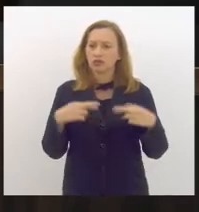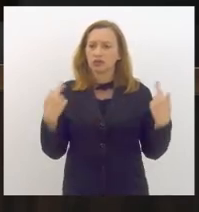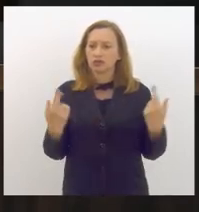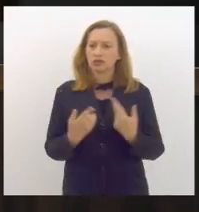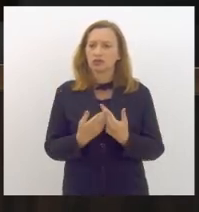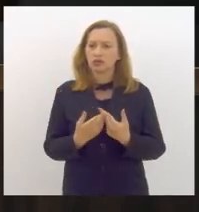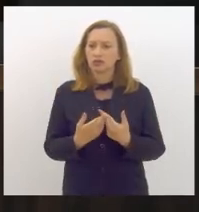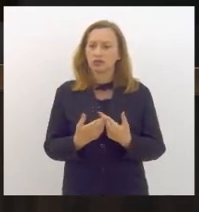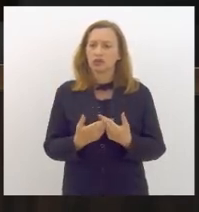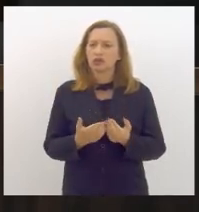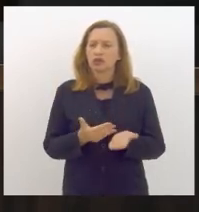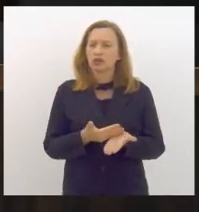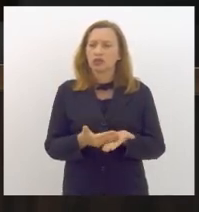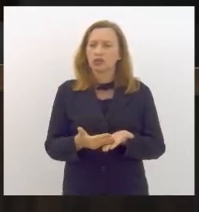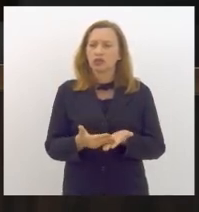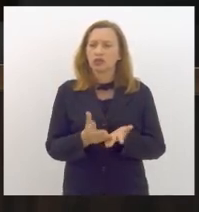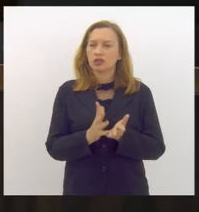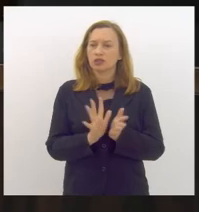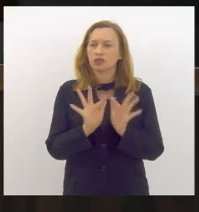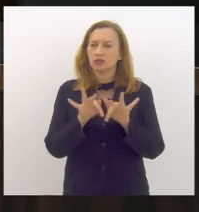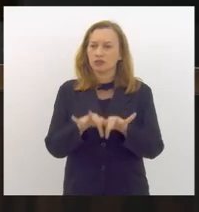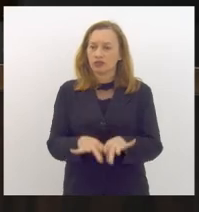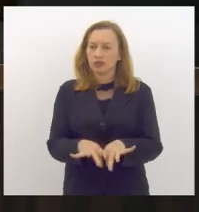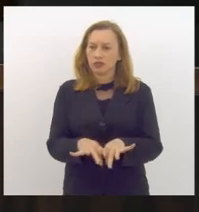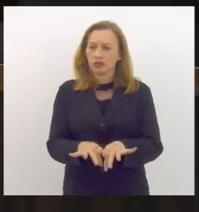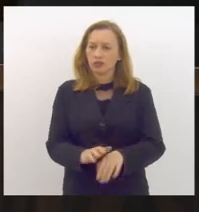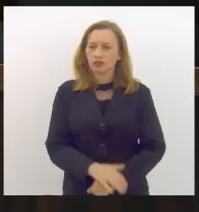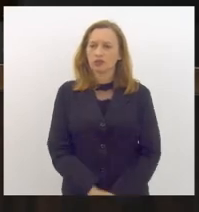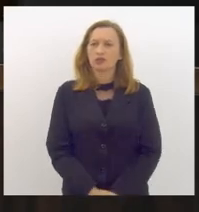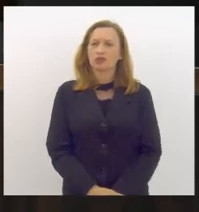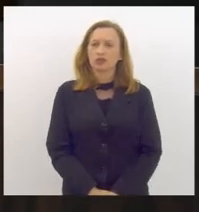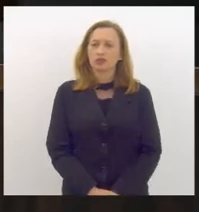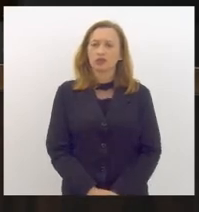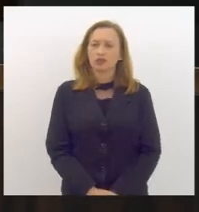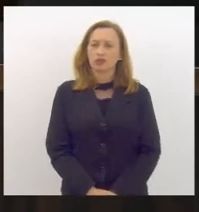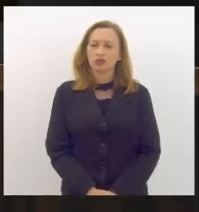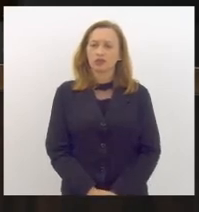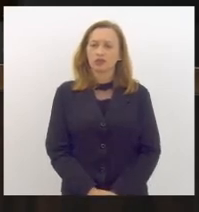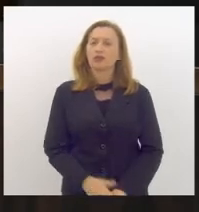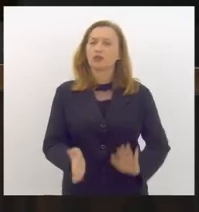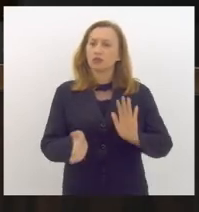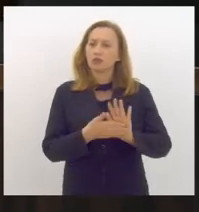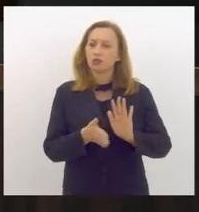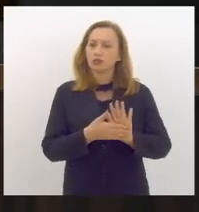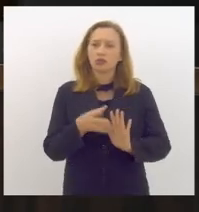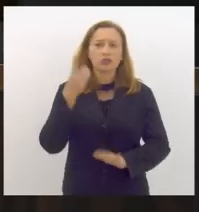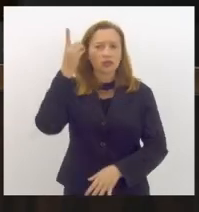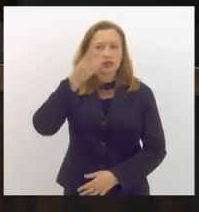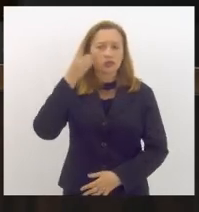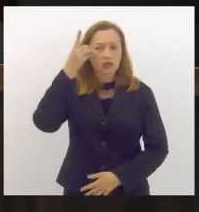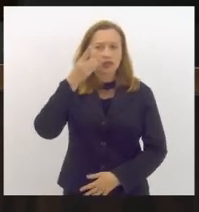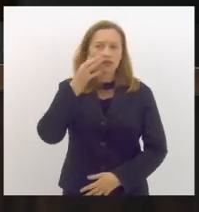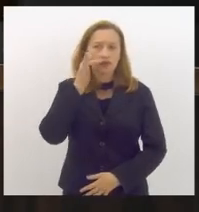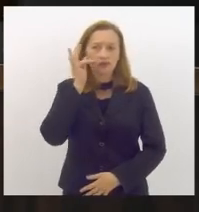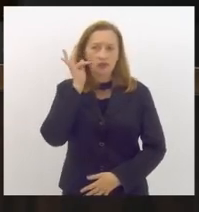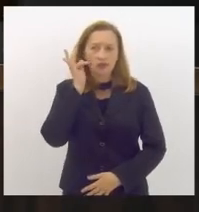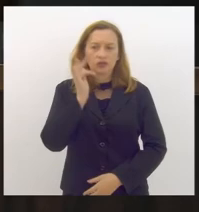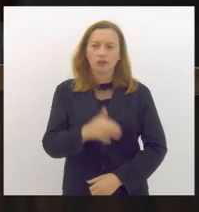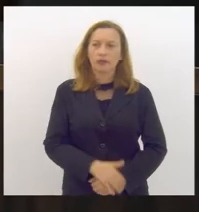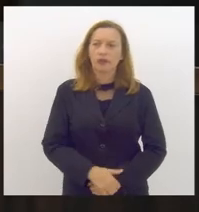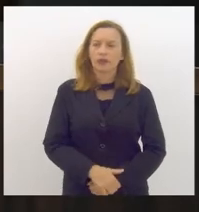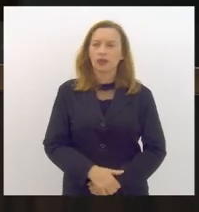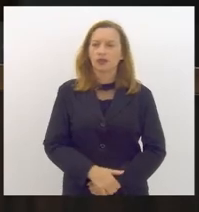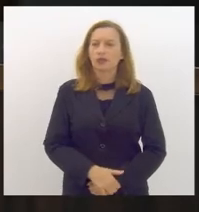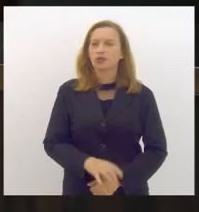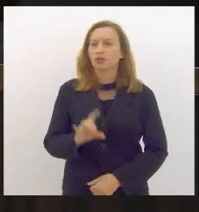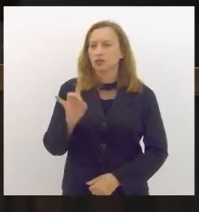a sessão, passando-se ao expediente final. Queria propor ao nosso deputado Flávio Serafini, já que